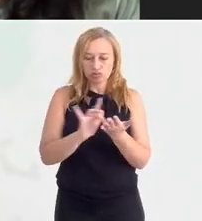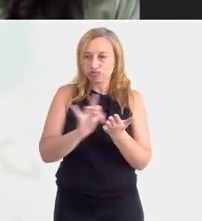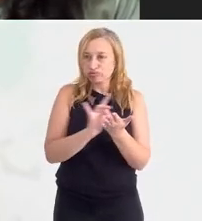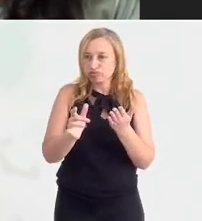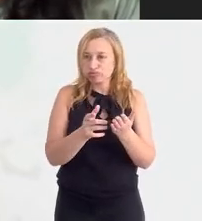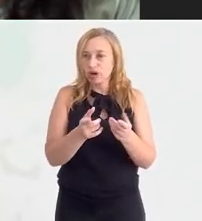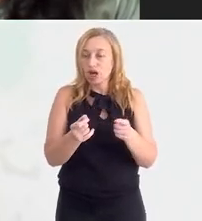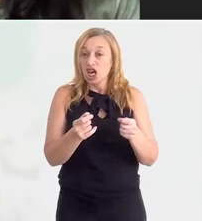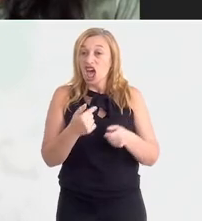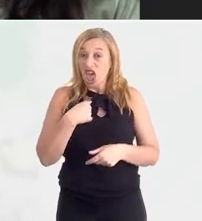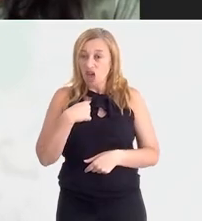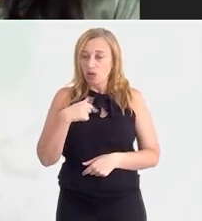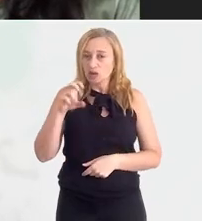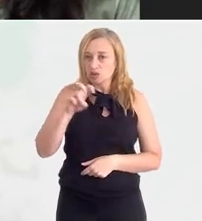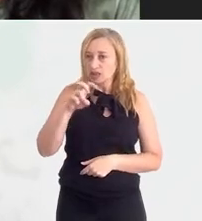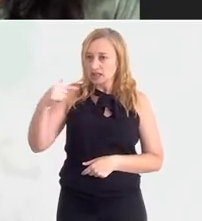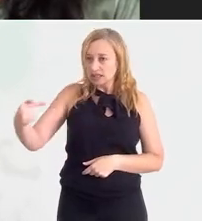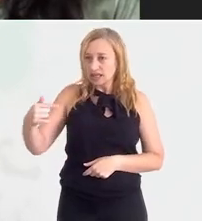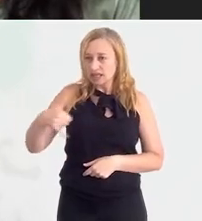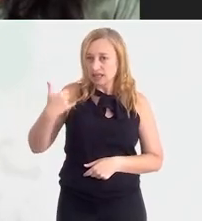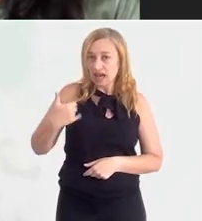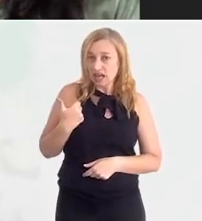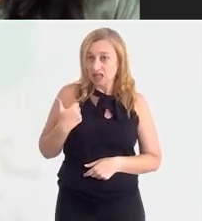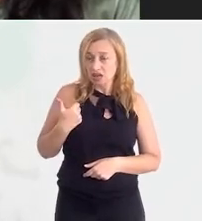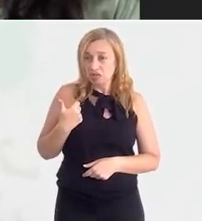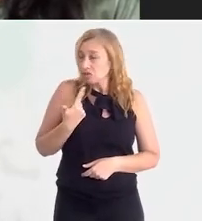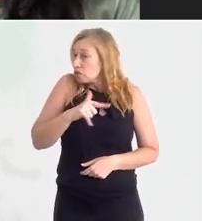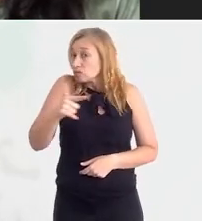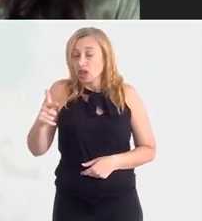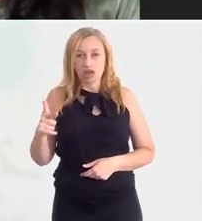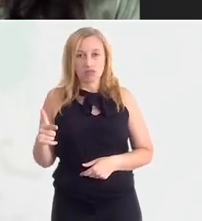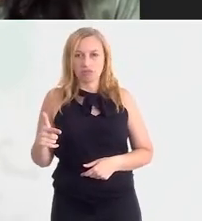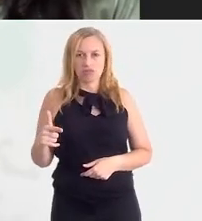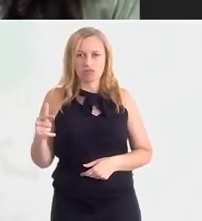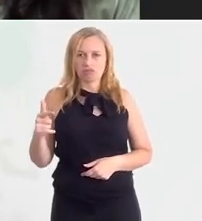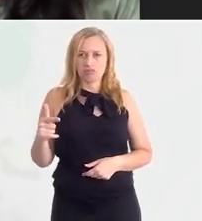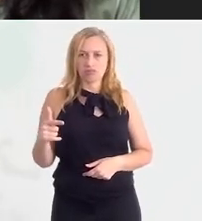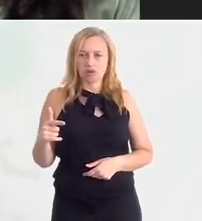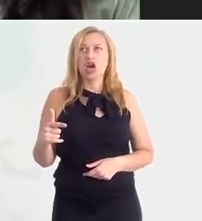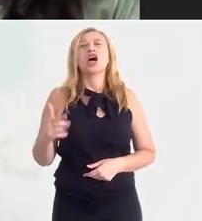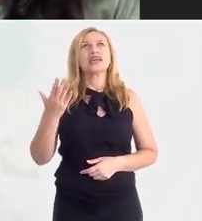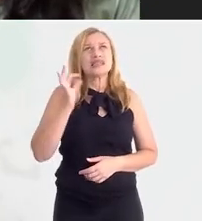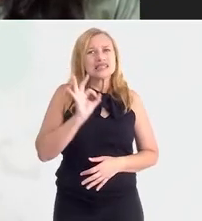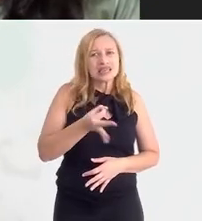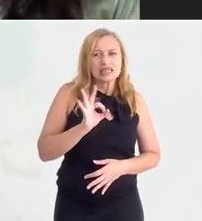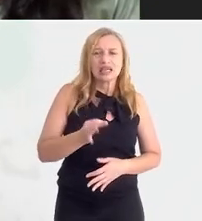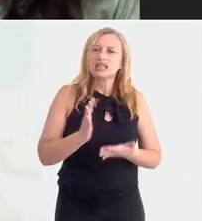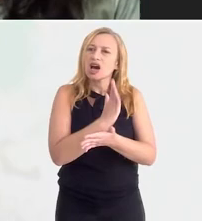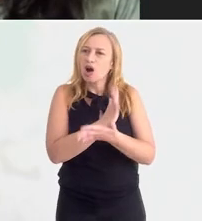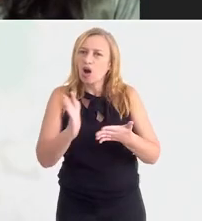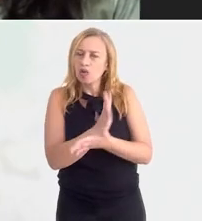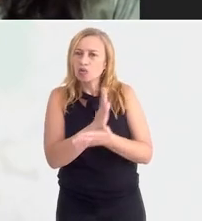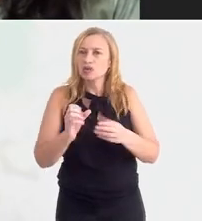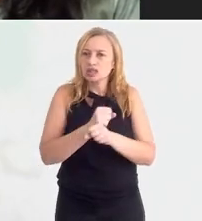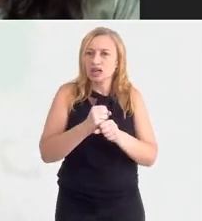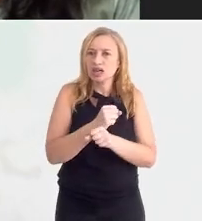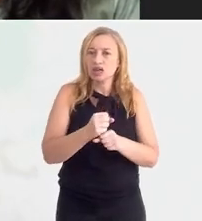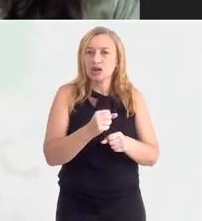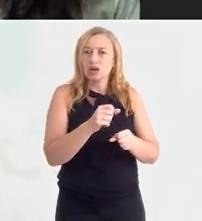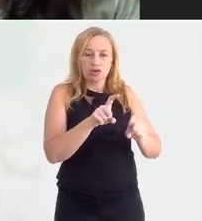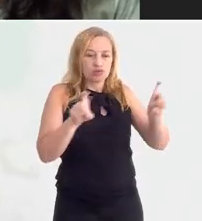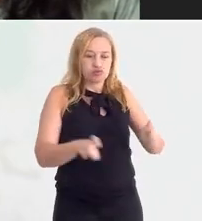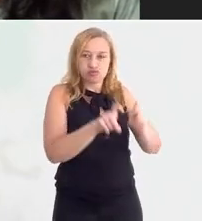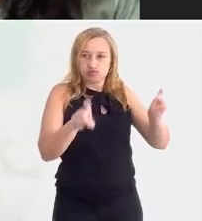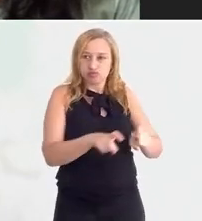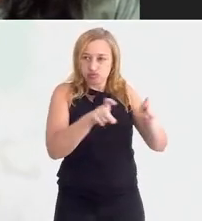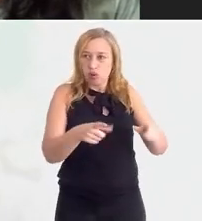com milhares de livros na minha casa, muitos dos quais lidos, eu não tenho. Eu tenho certeza que aqui, daqui a alguns anos, se o meu computador tiver um problema,